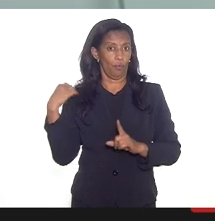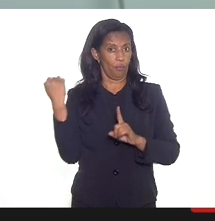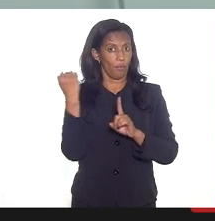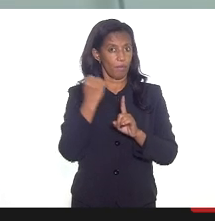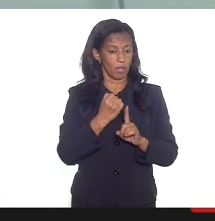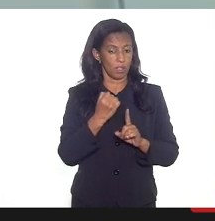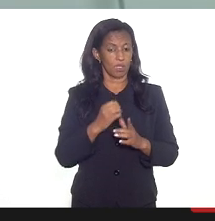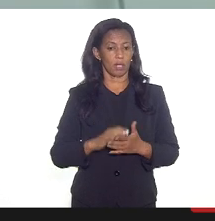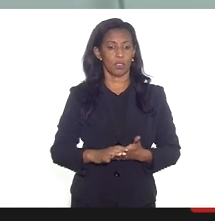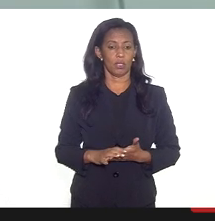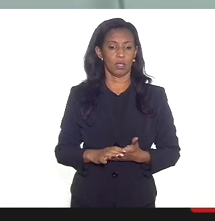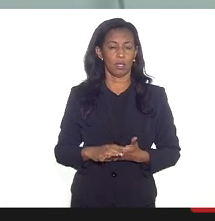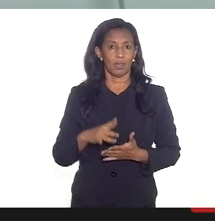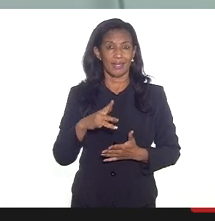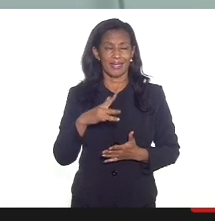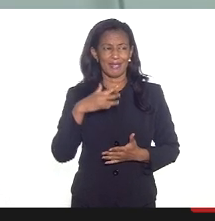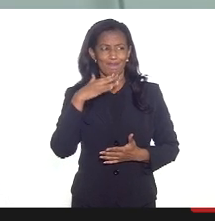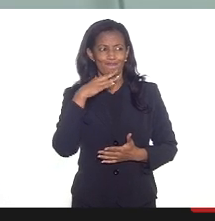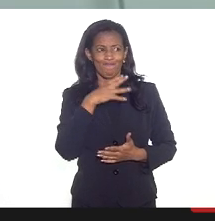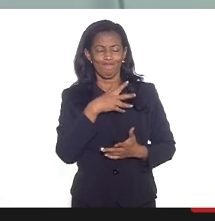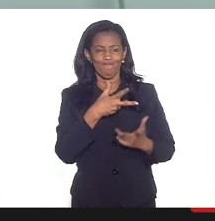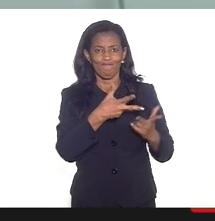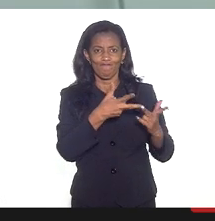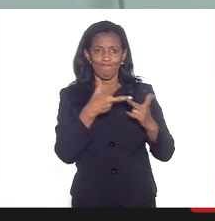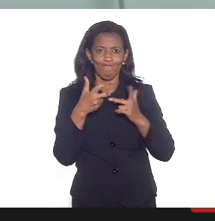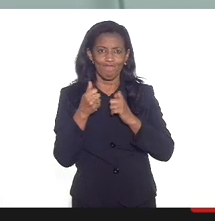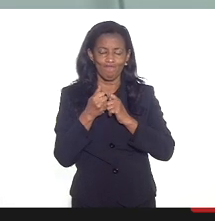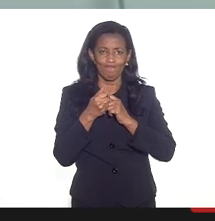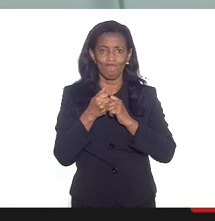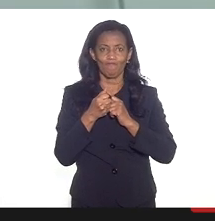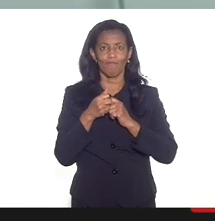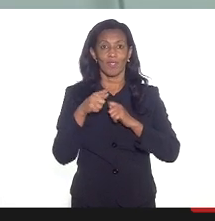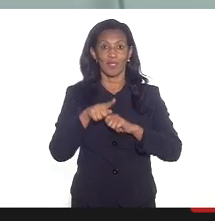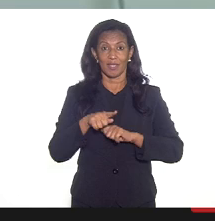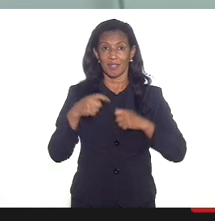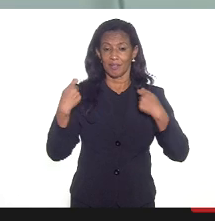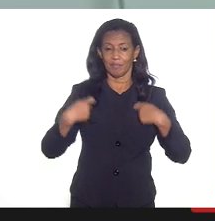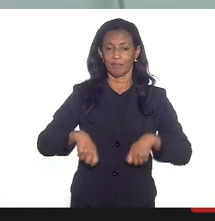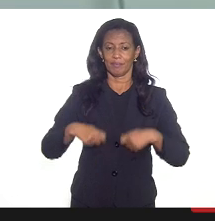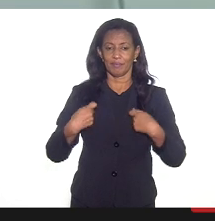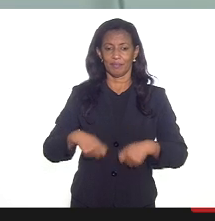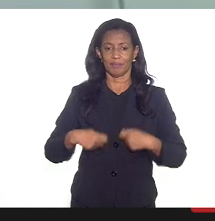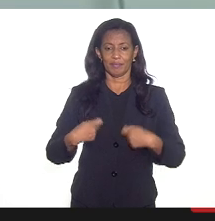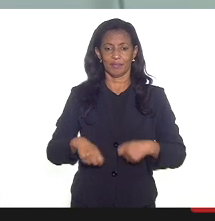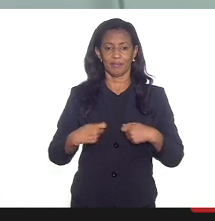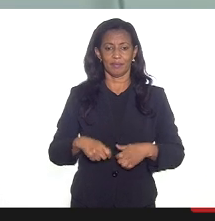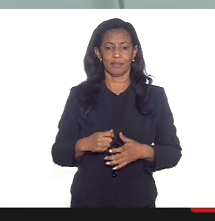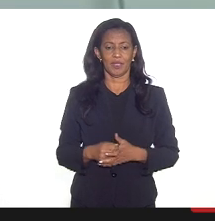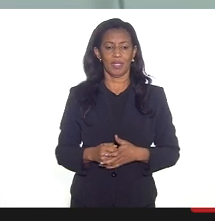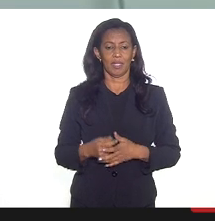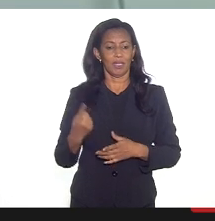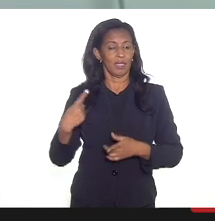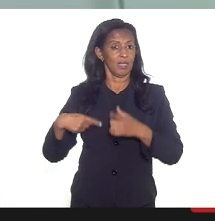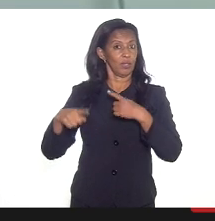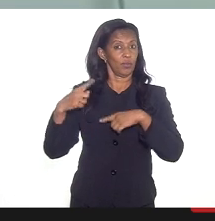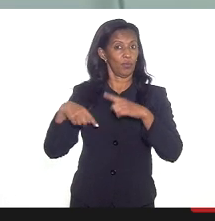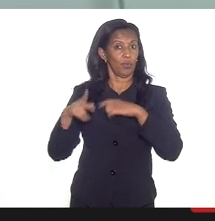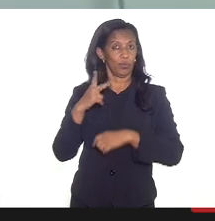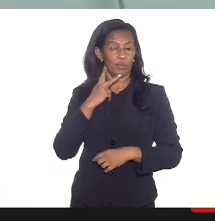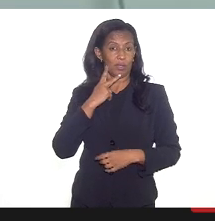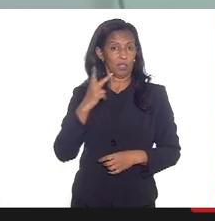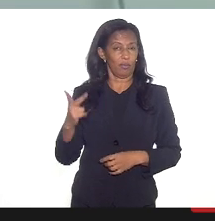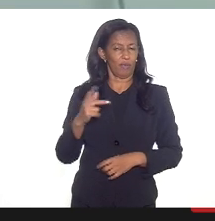né? Que é a percepção ampliada que faz-se necessária, e aí retomando um pouco a fala